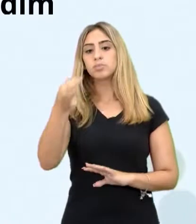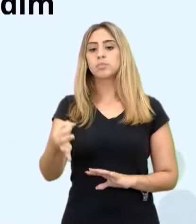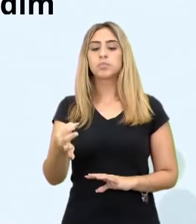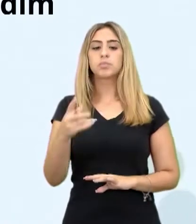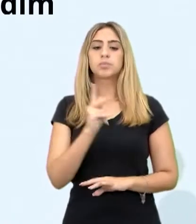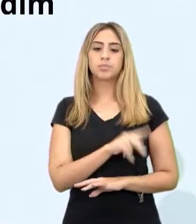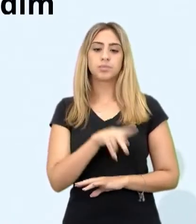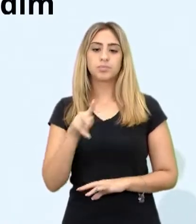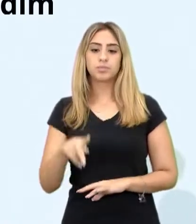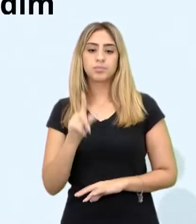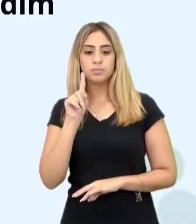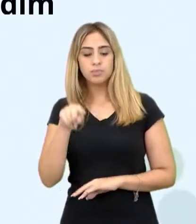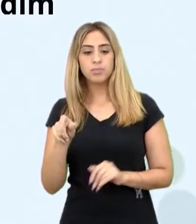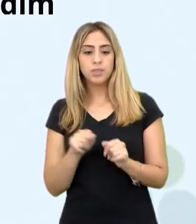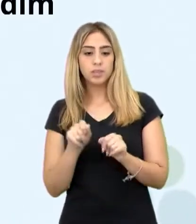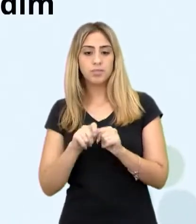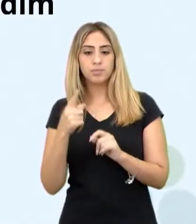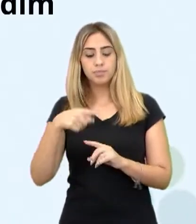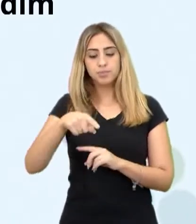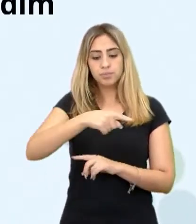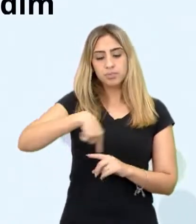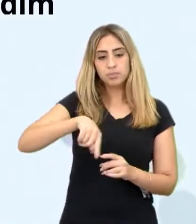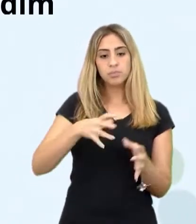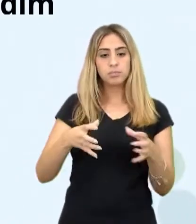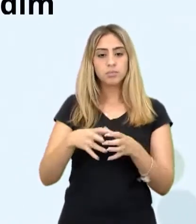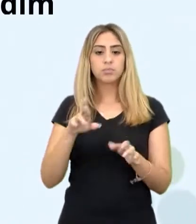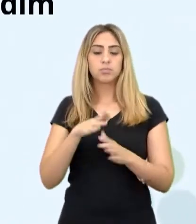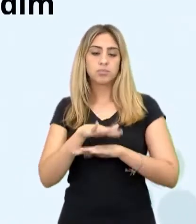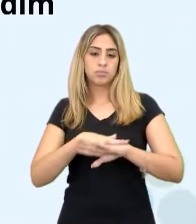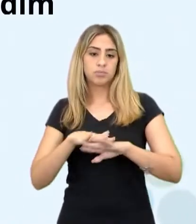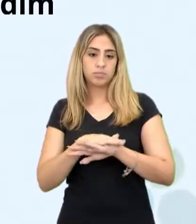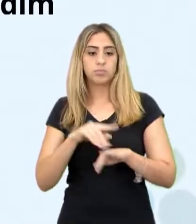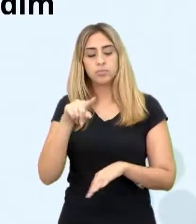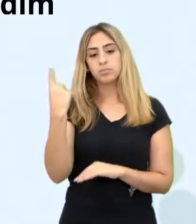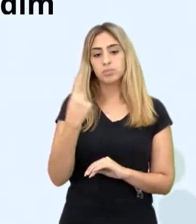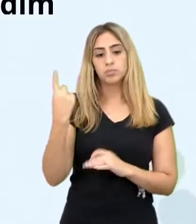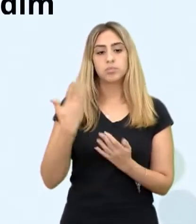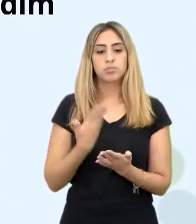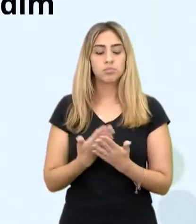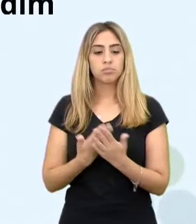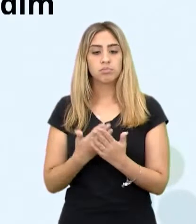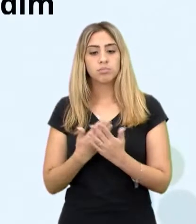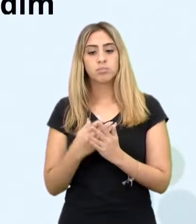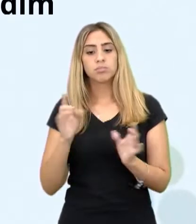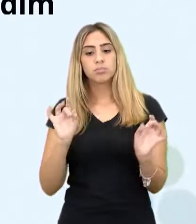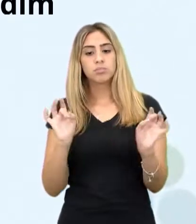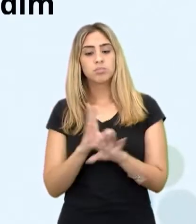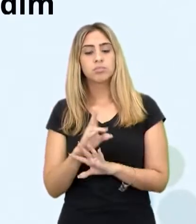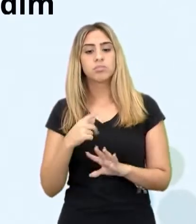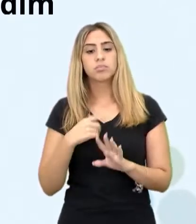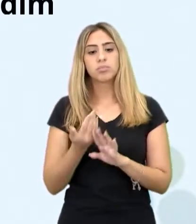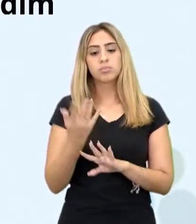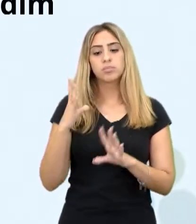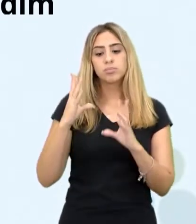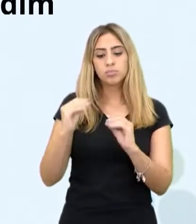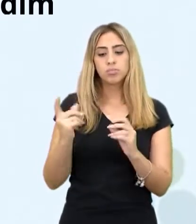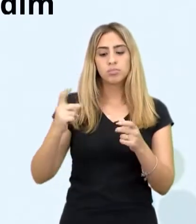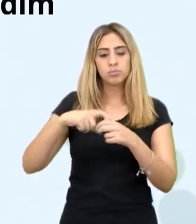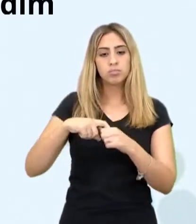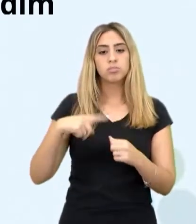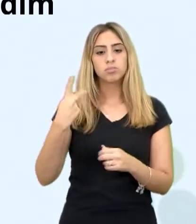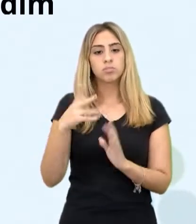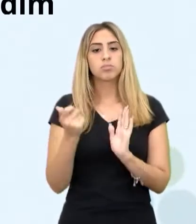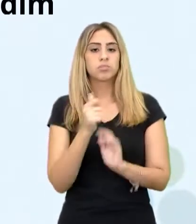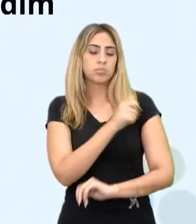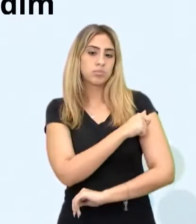sugestão, professores, é que seja feita uma roda de conversa, né? Que essa primeira aula seja uma aula mesmo para levantar aí todo o repertório dos